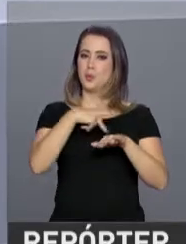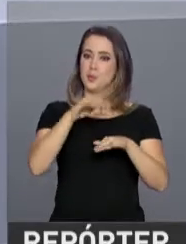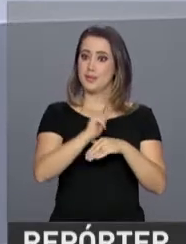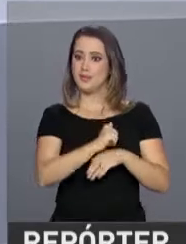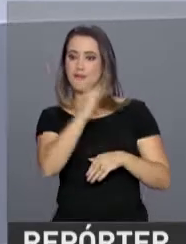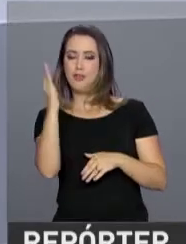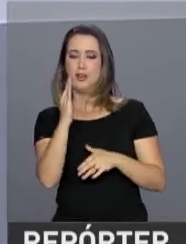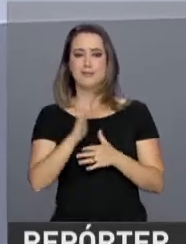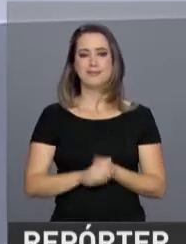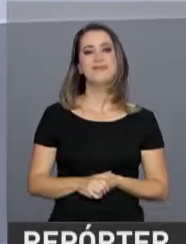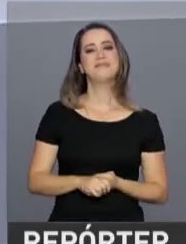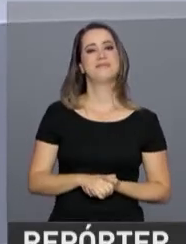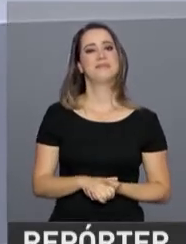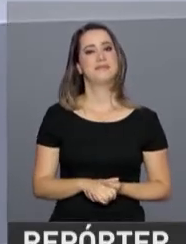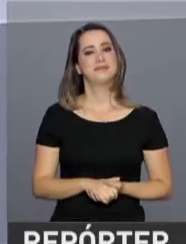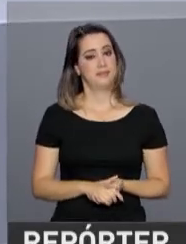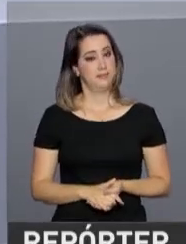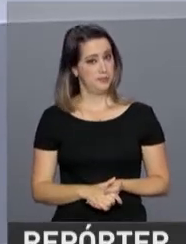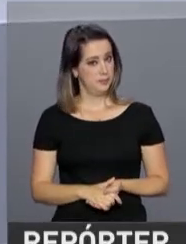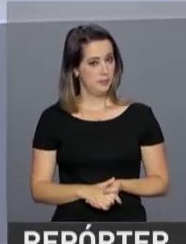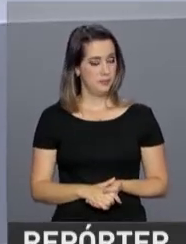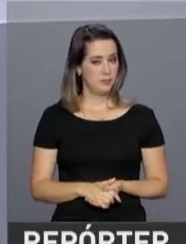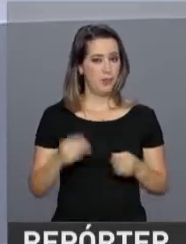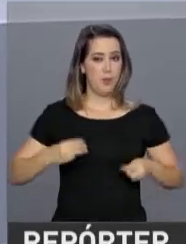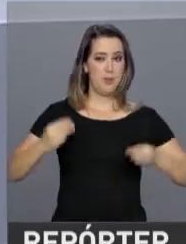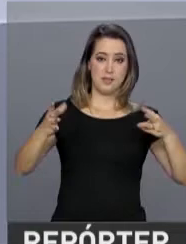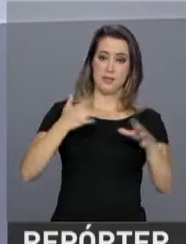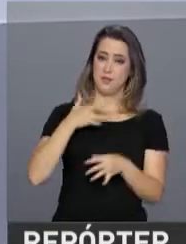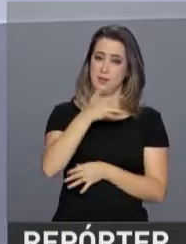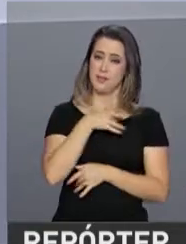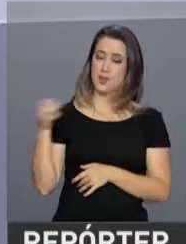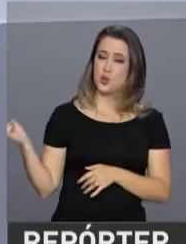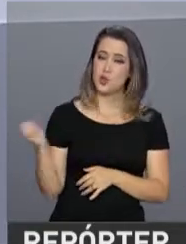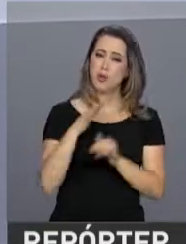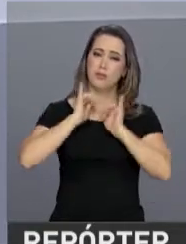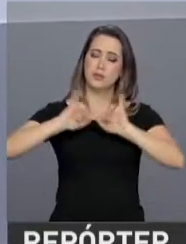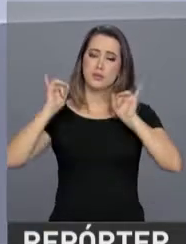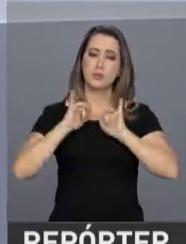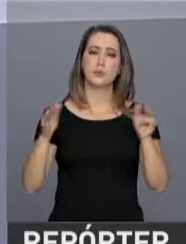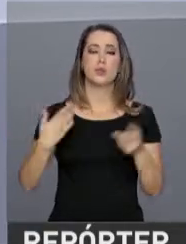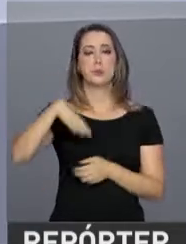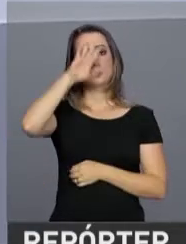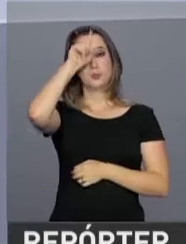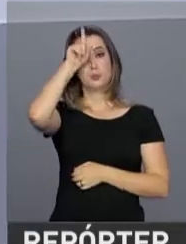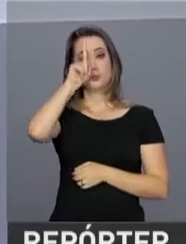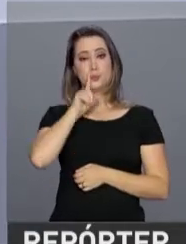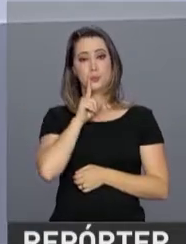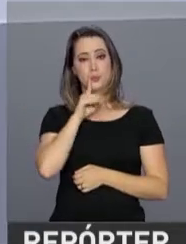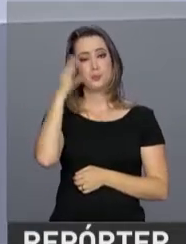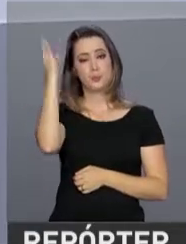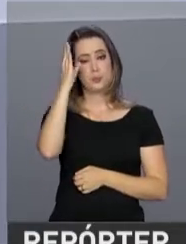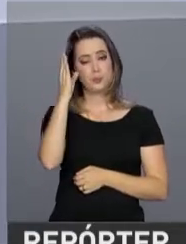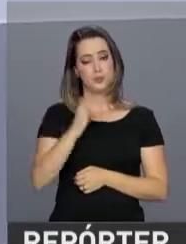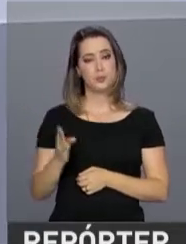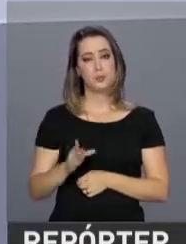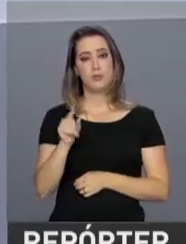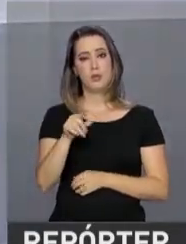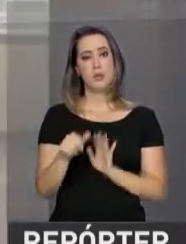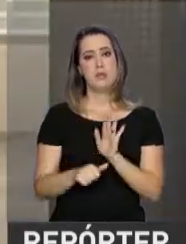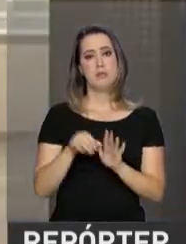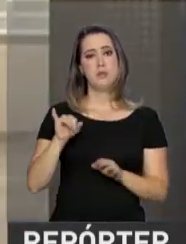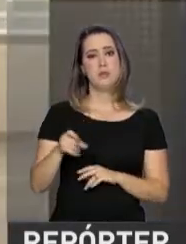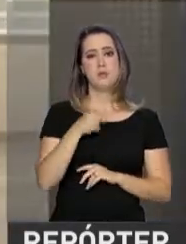o ministério da saúde atualizou as informações sobre a situação da febre amarela no país entre 1º